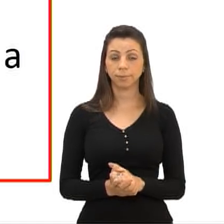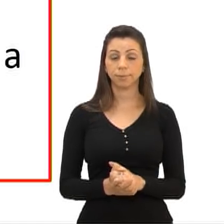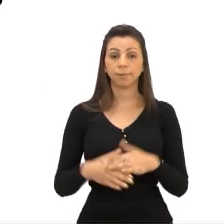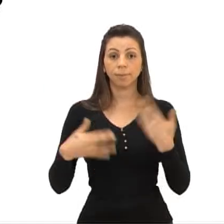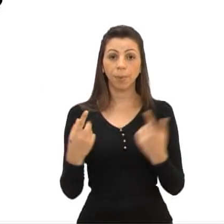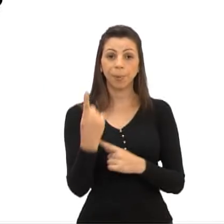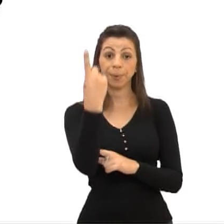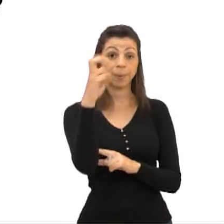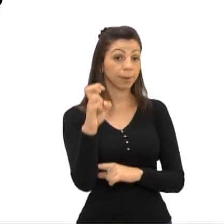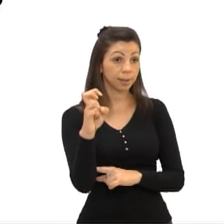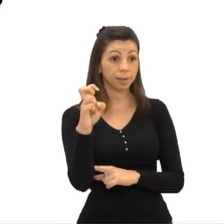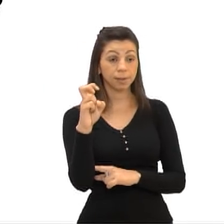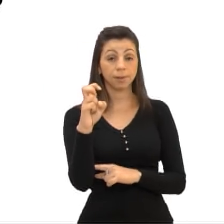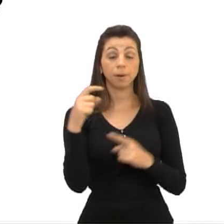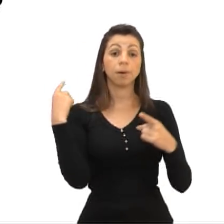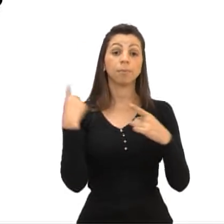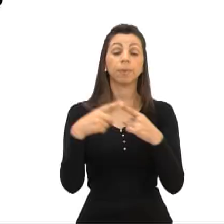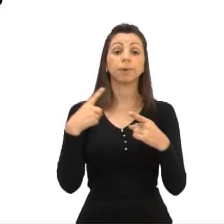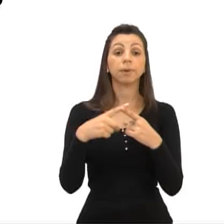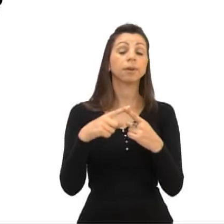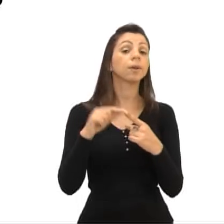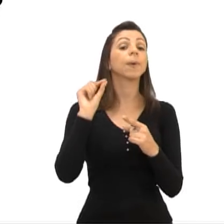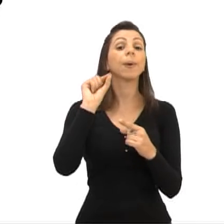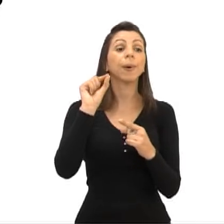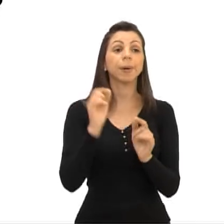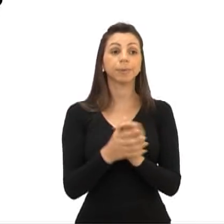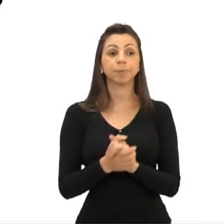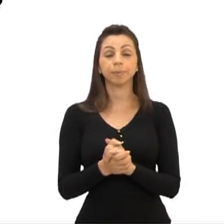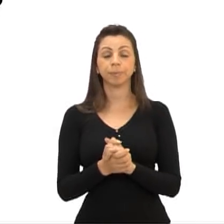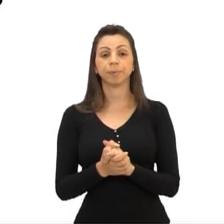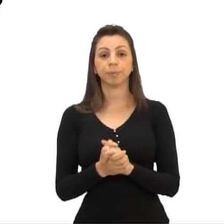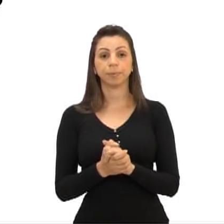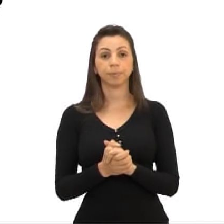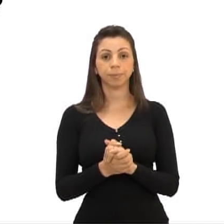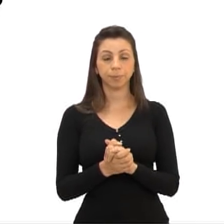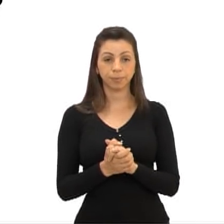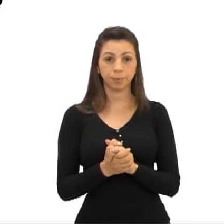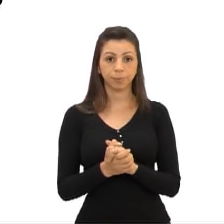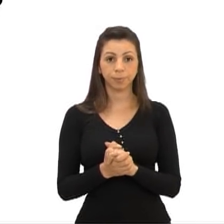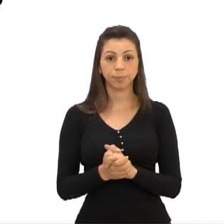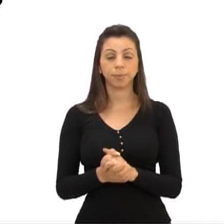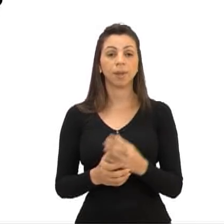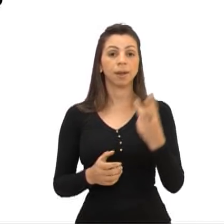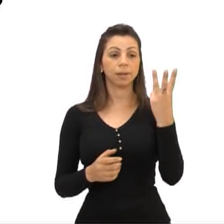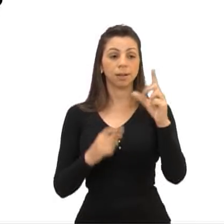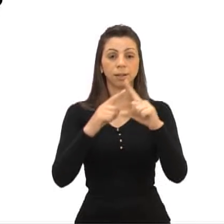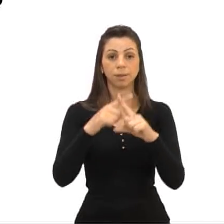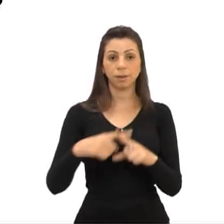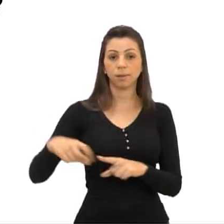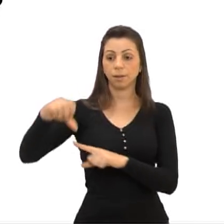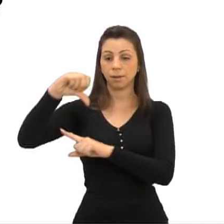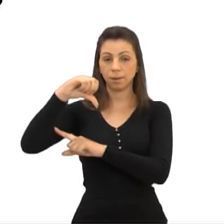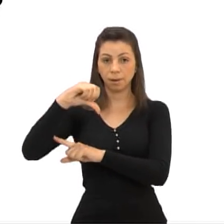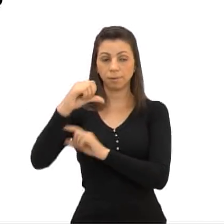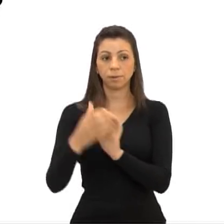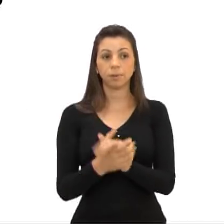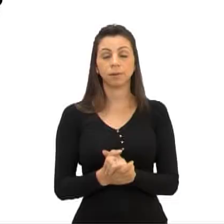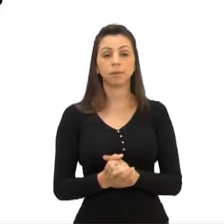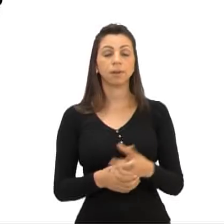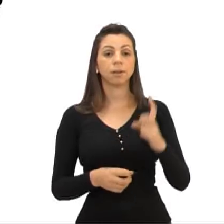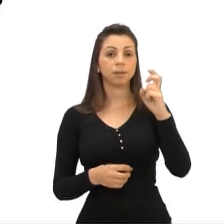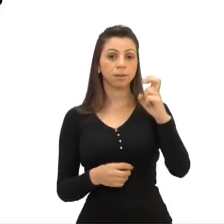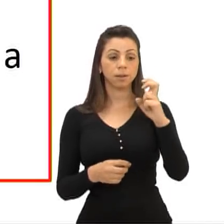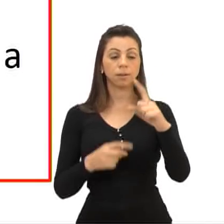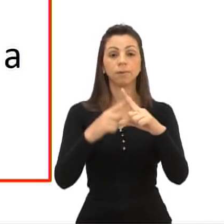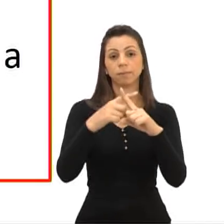15, pois se você fizer 3 vezes 3, 9, e 5 vezes 3,